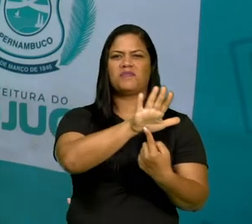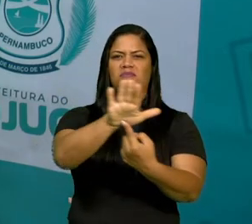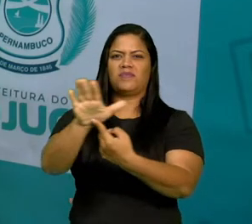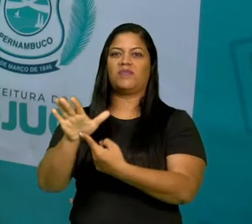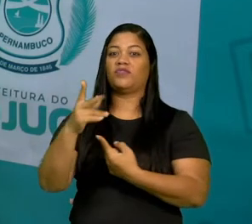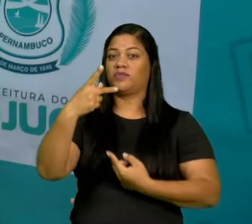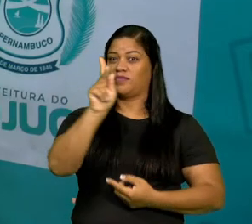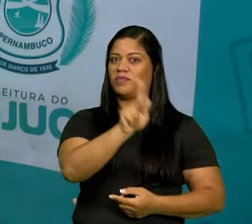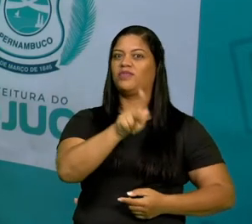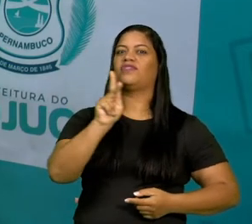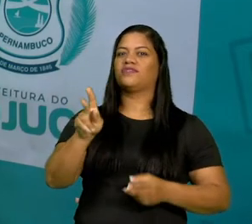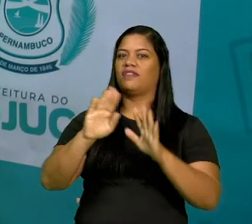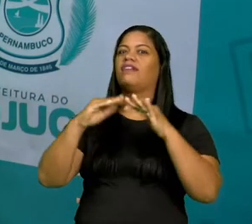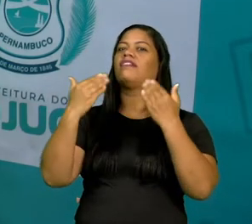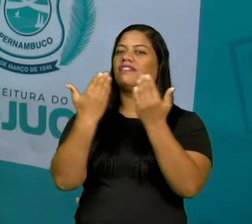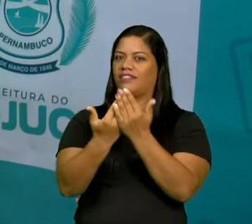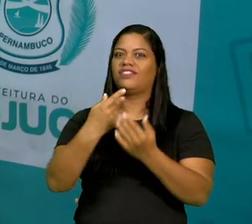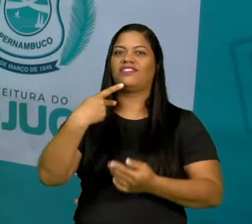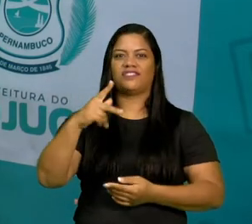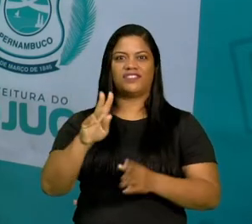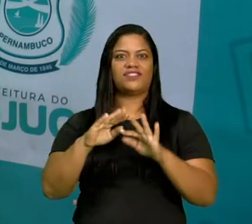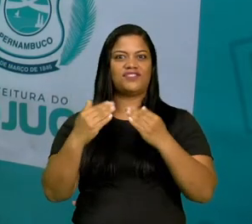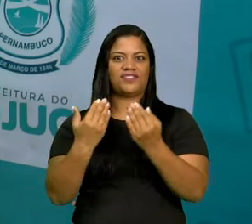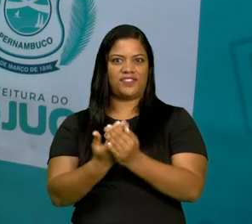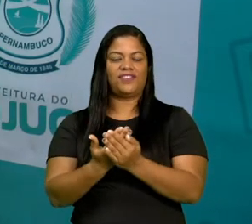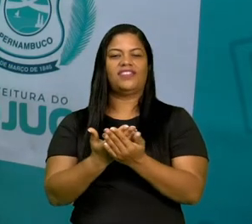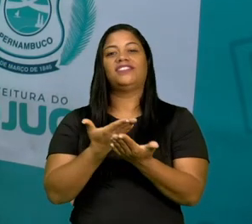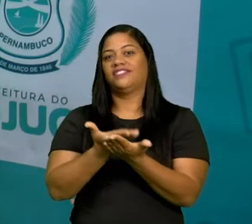sua professora lá na sua escola, na aula online ainda